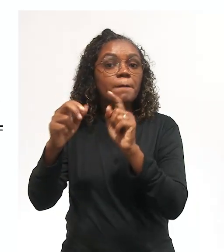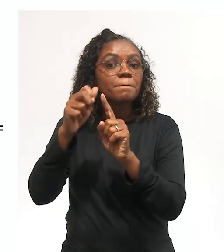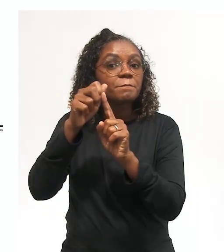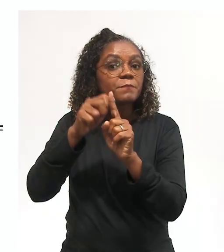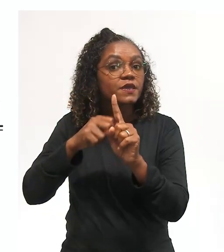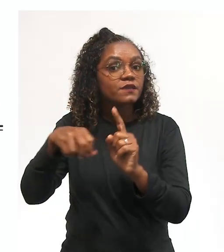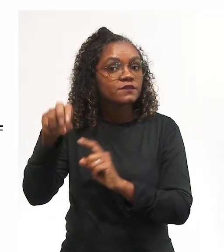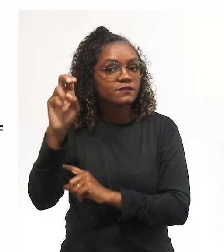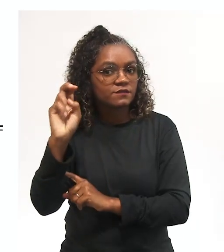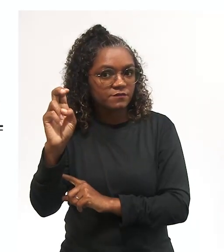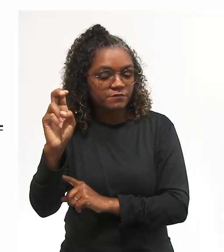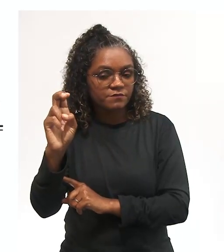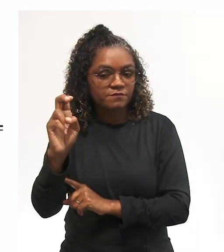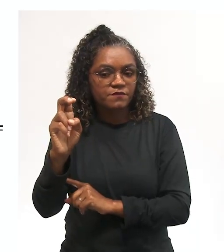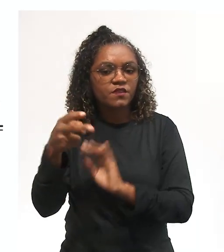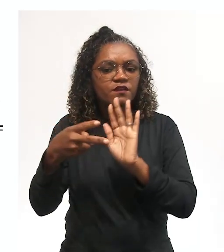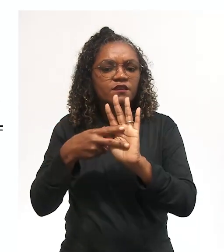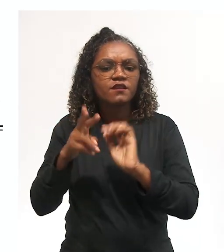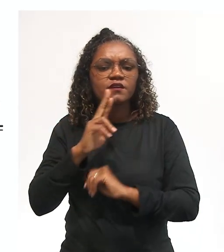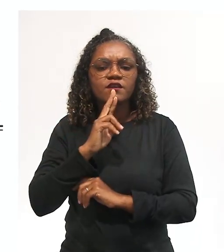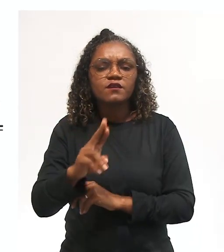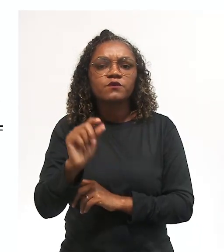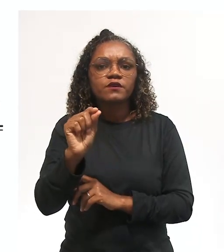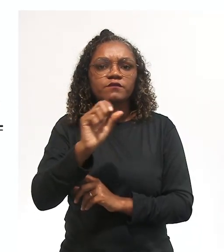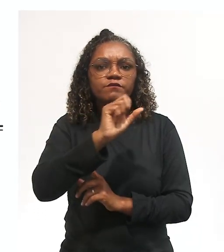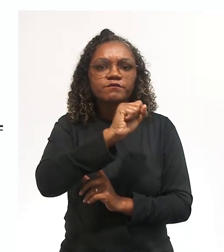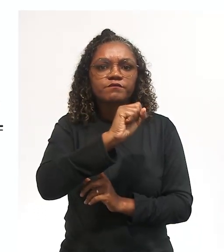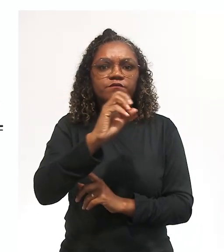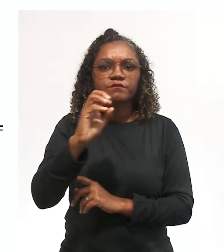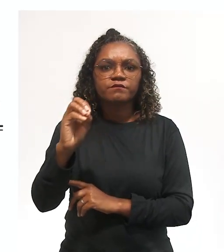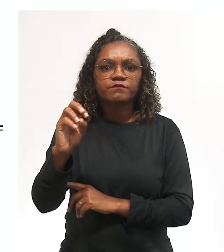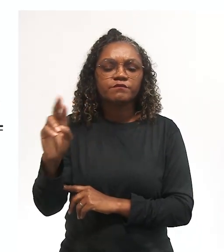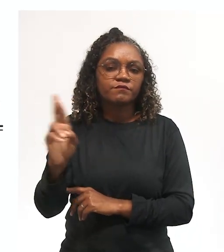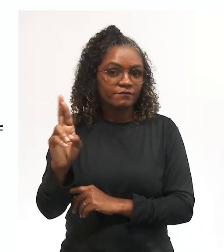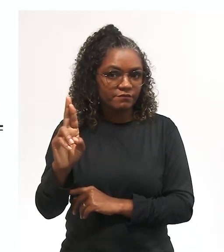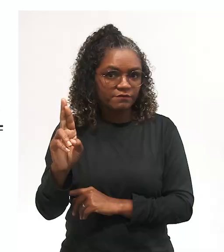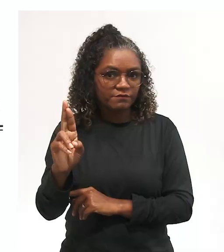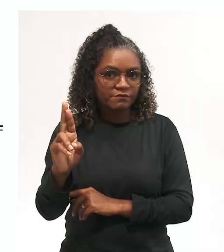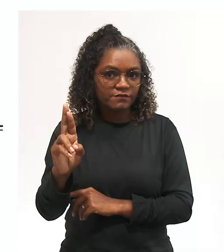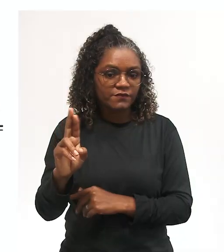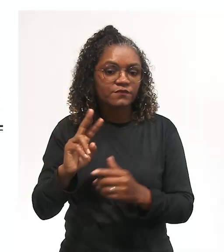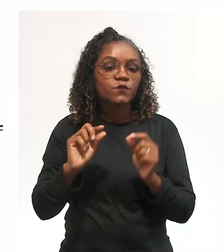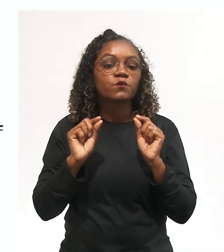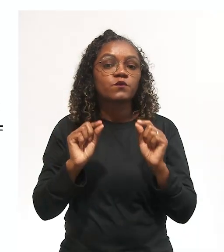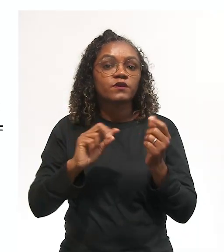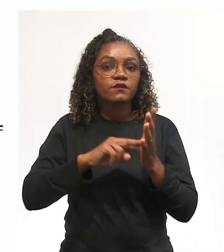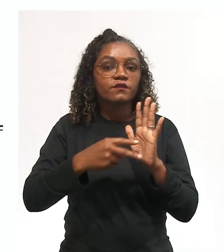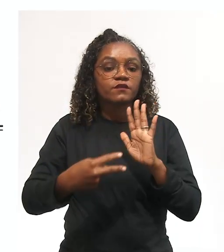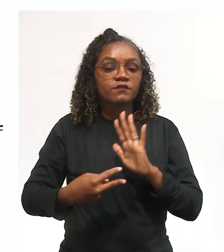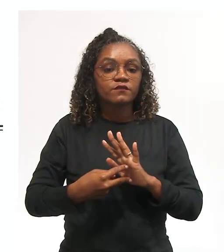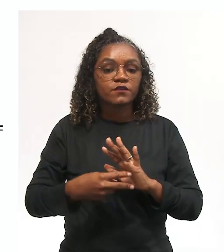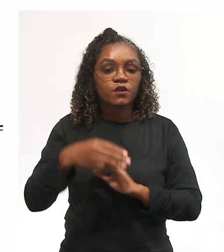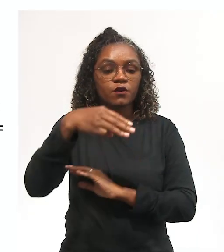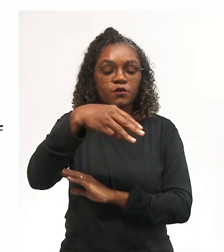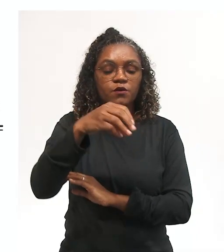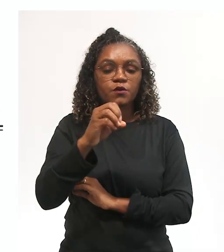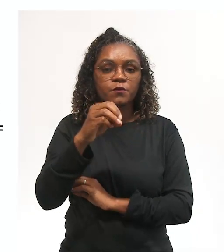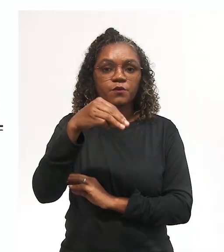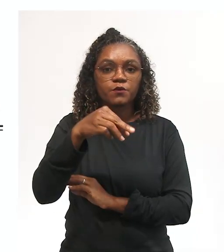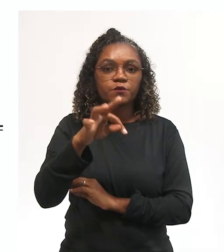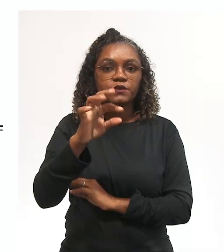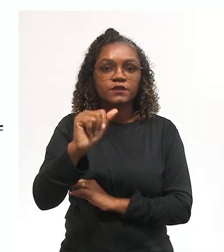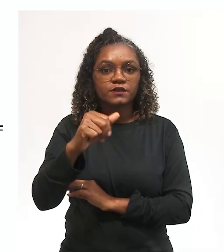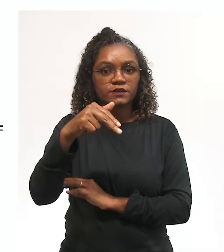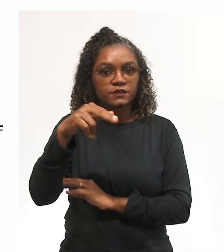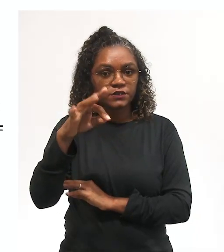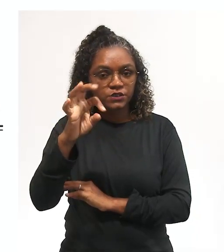Esse produto vai dar R$800. Logo, o montante vai ser o